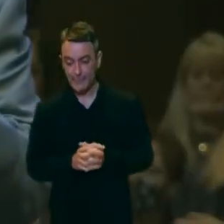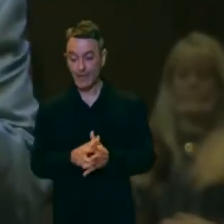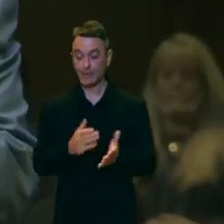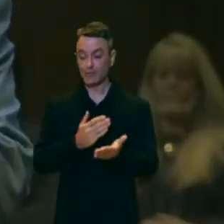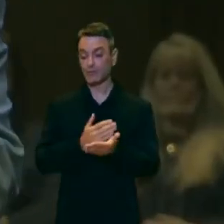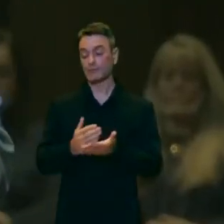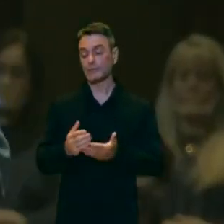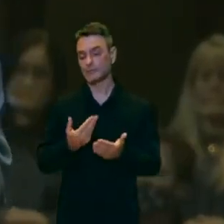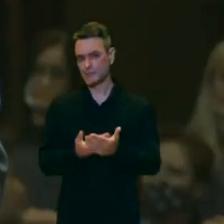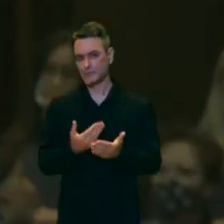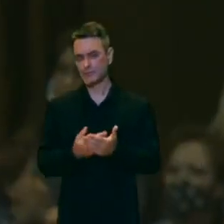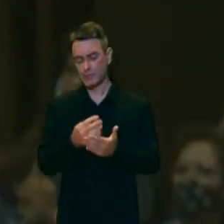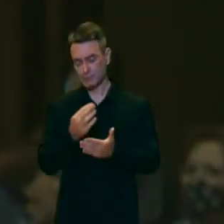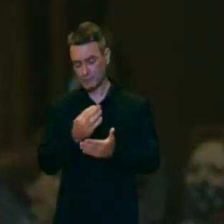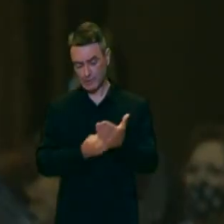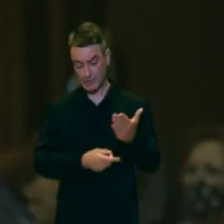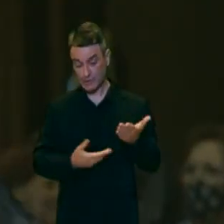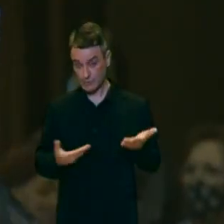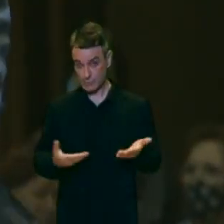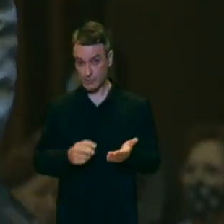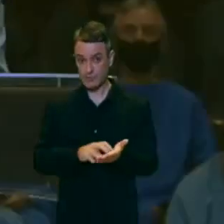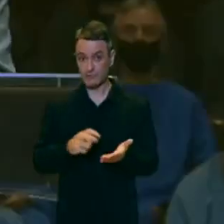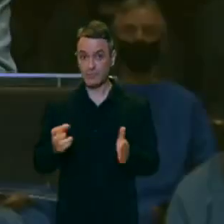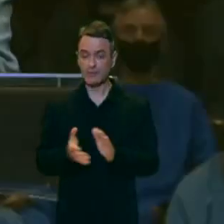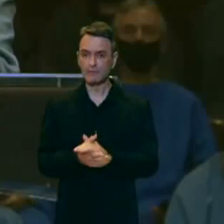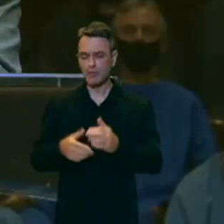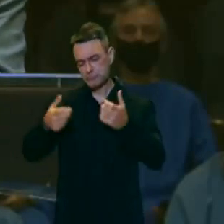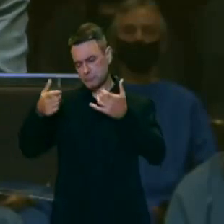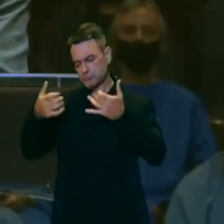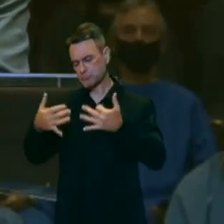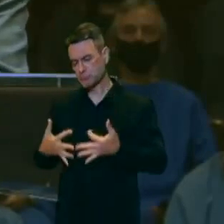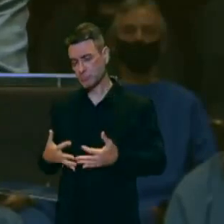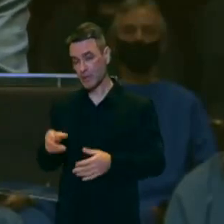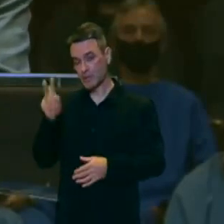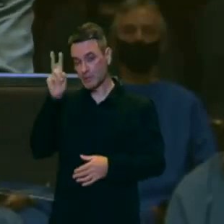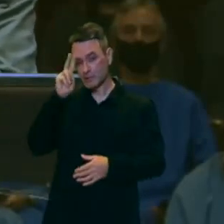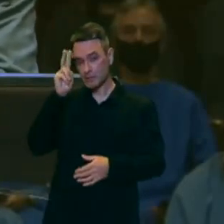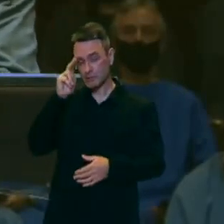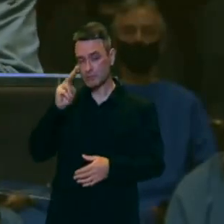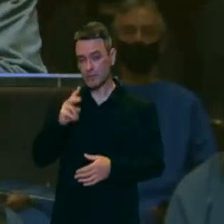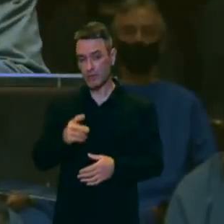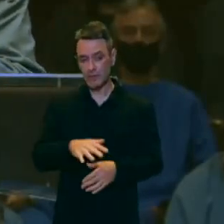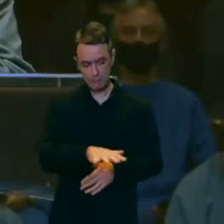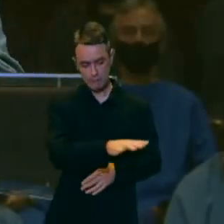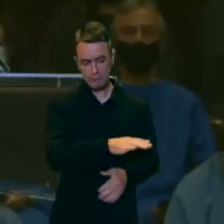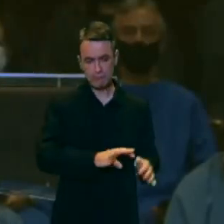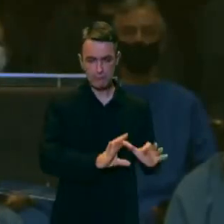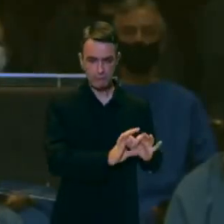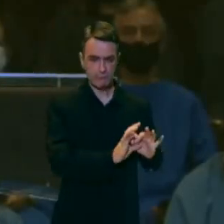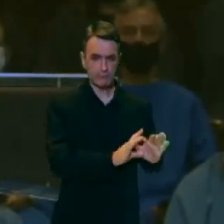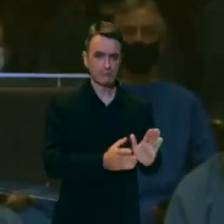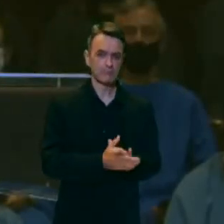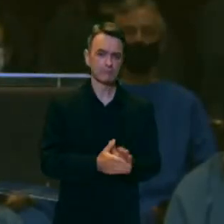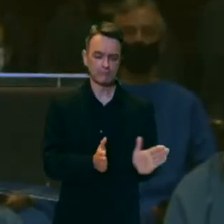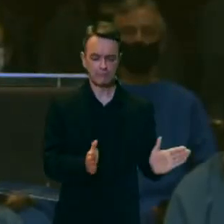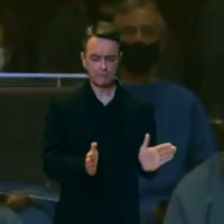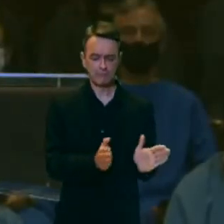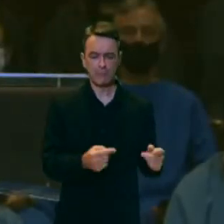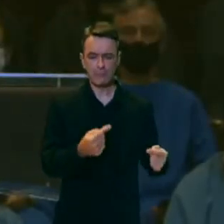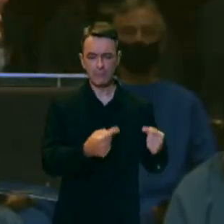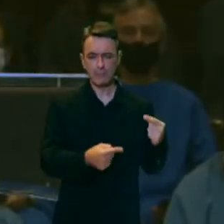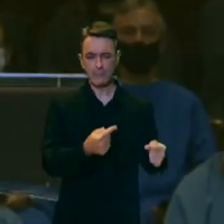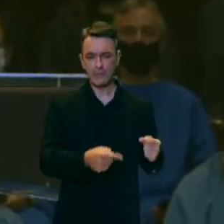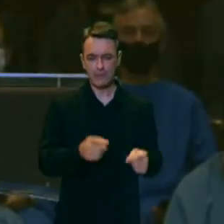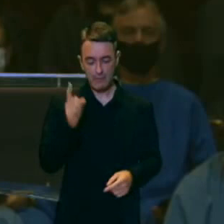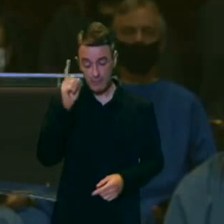começamos a estudar esse texto hoje pela manhã e eu contei um pouquinho da história do que estava acontecendo. Era um período político